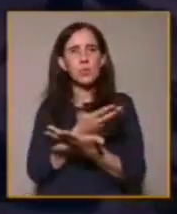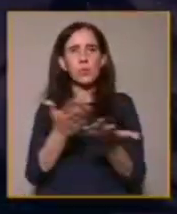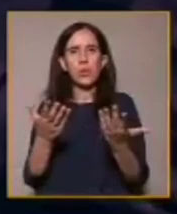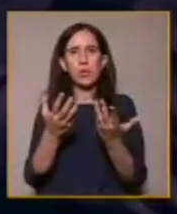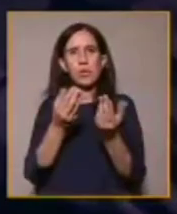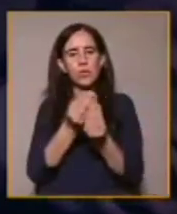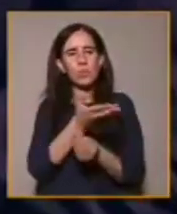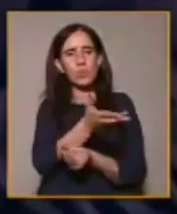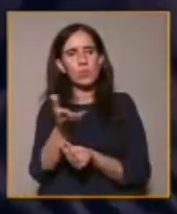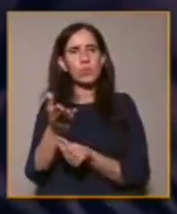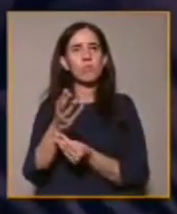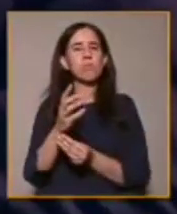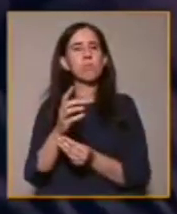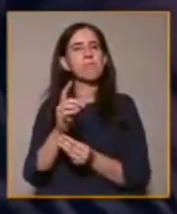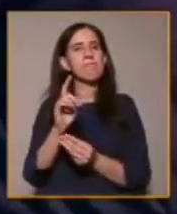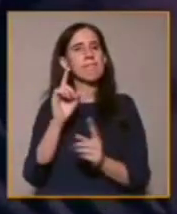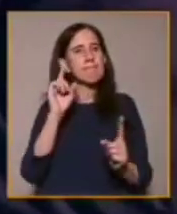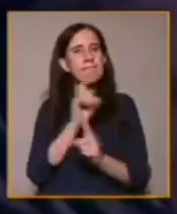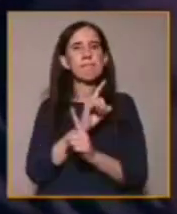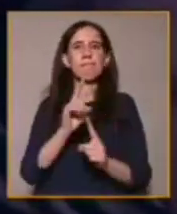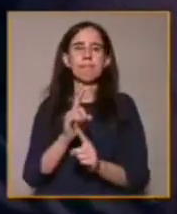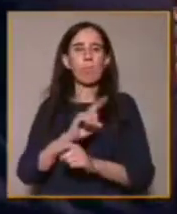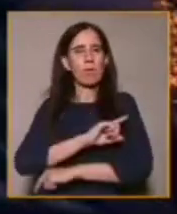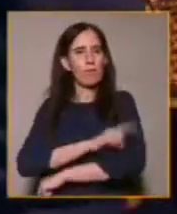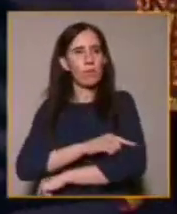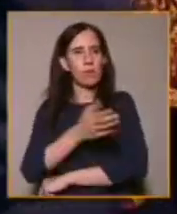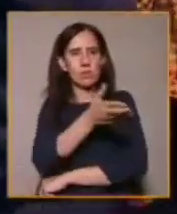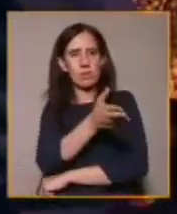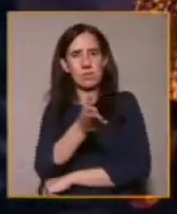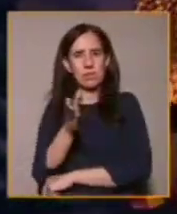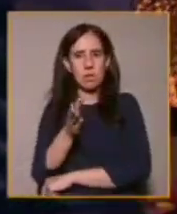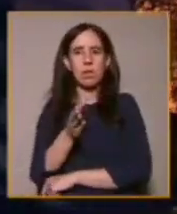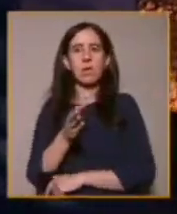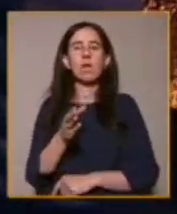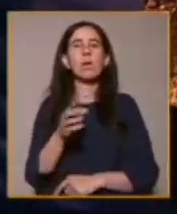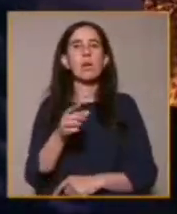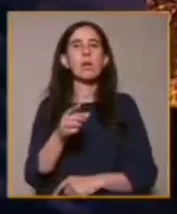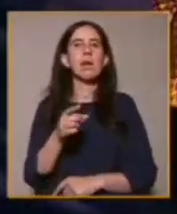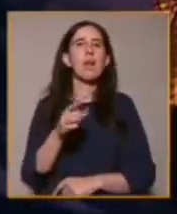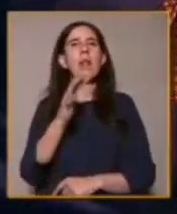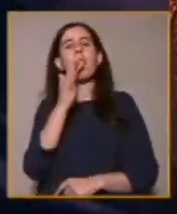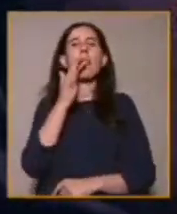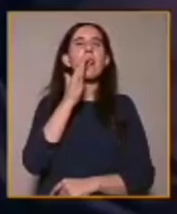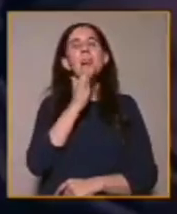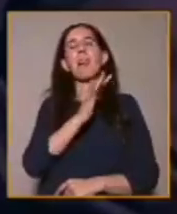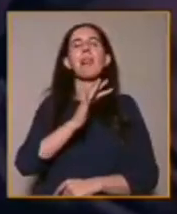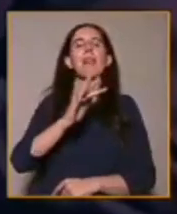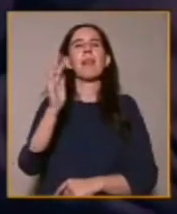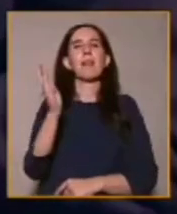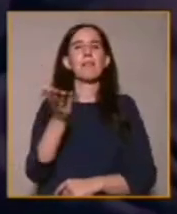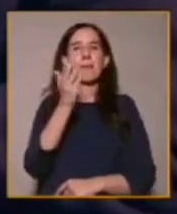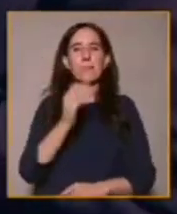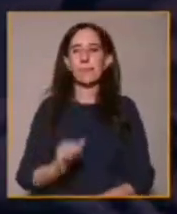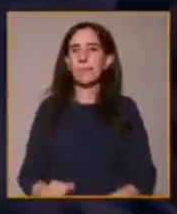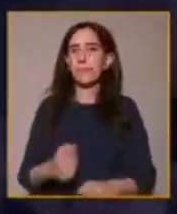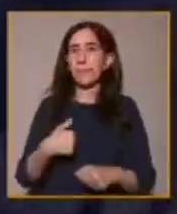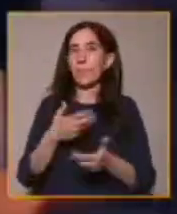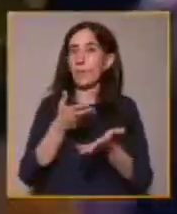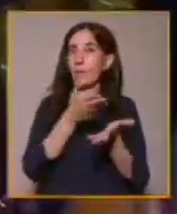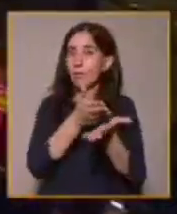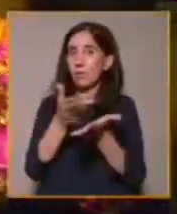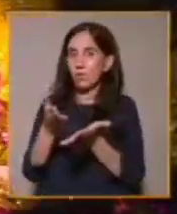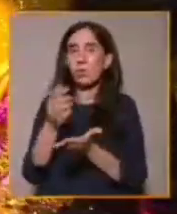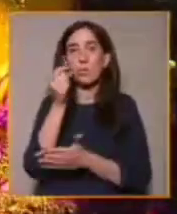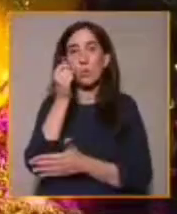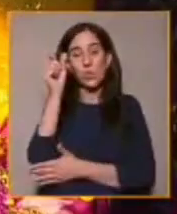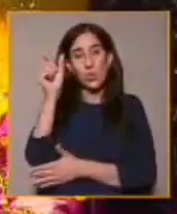fazer a coreografia com eles e dar-lhes a nossa força. E depois, como são cantores, abrem essa garganta e lá vai ela. E é uma ajuda, mas nós somos, como o Rui